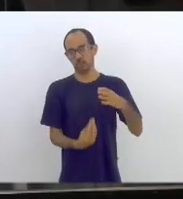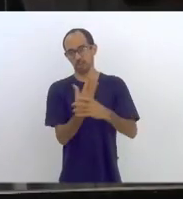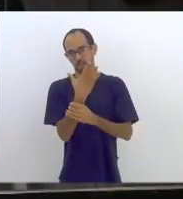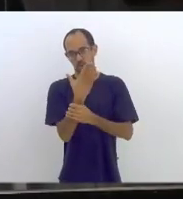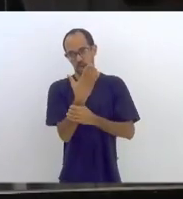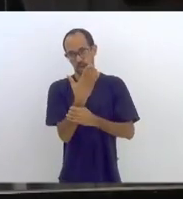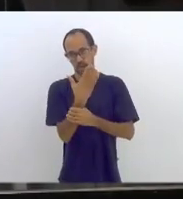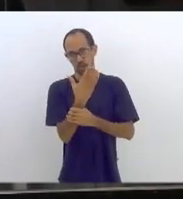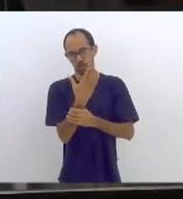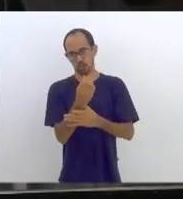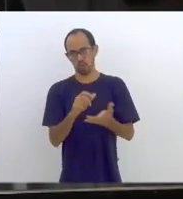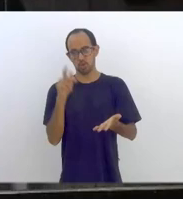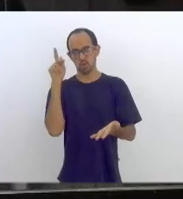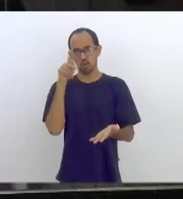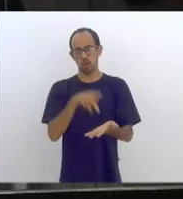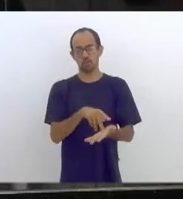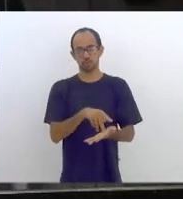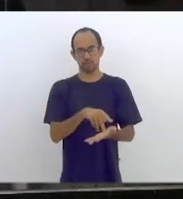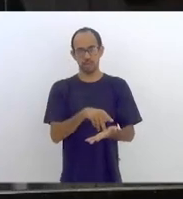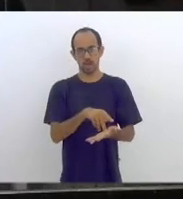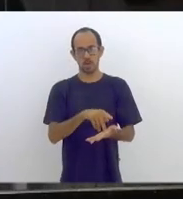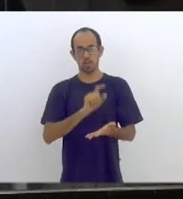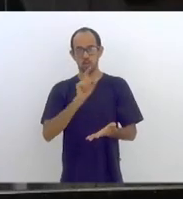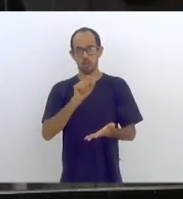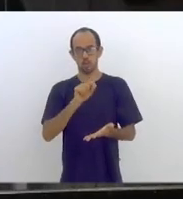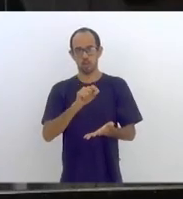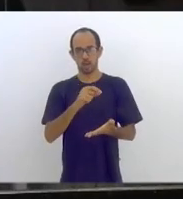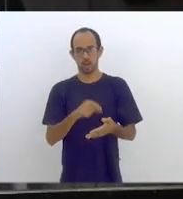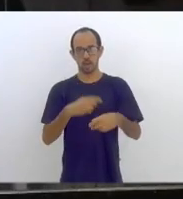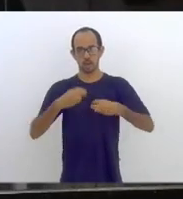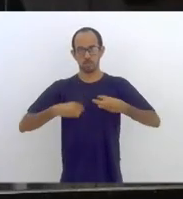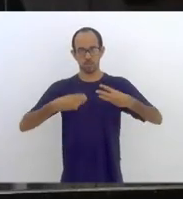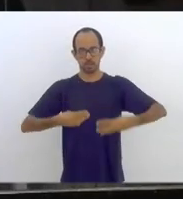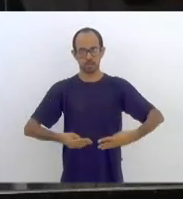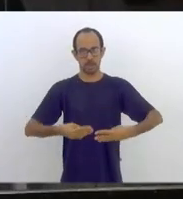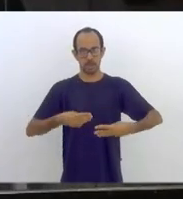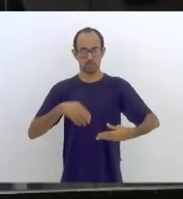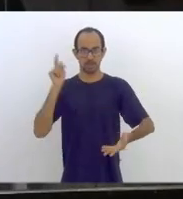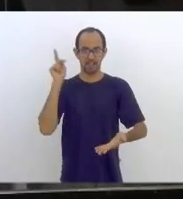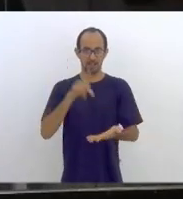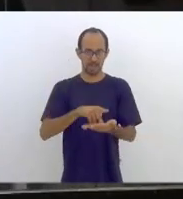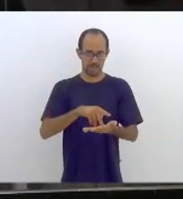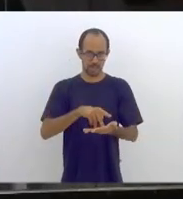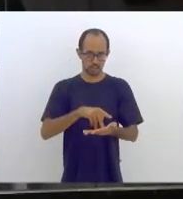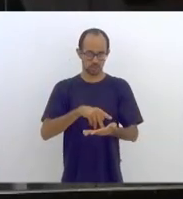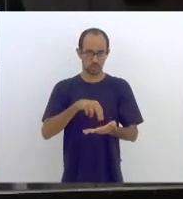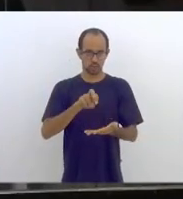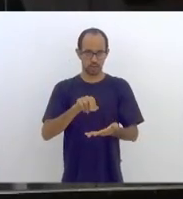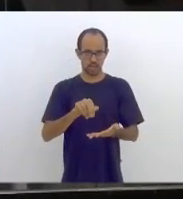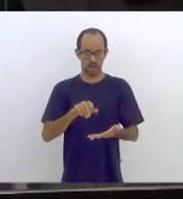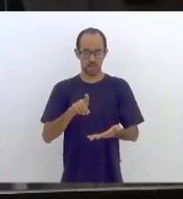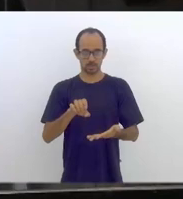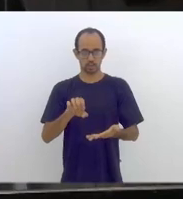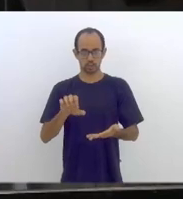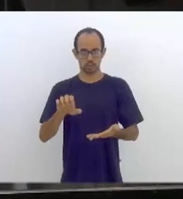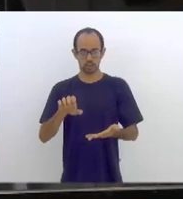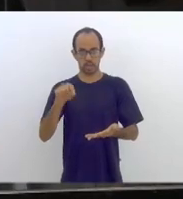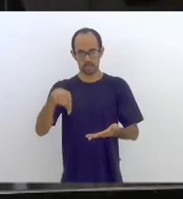e oficializaram a criação do Ministério da Verdade aqui no nosso país